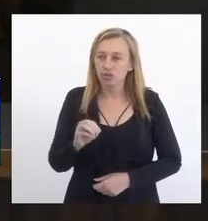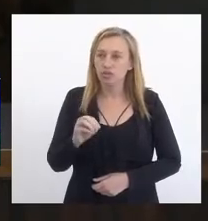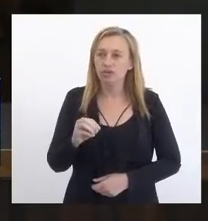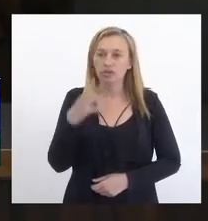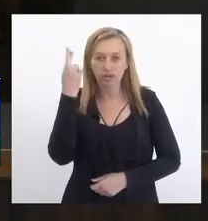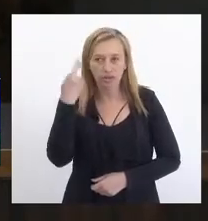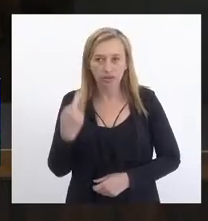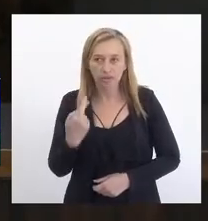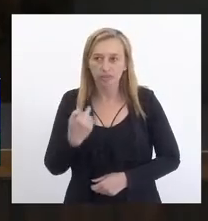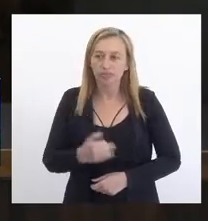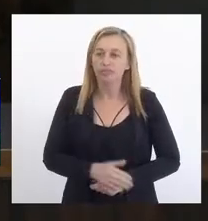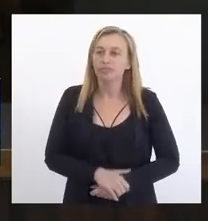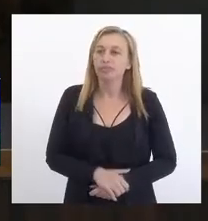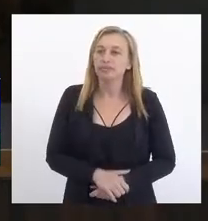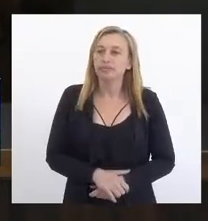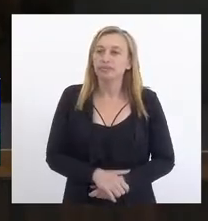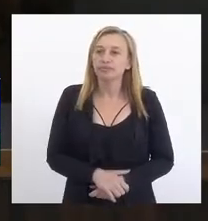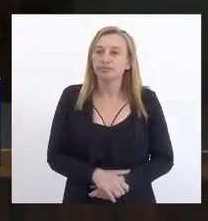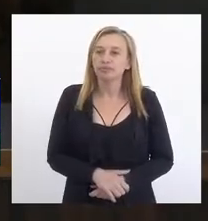Renata.